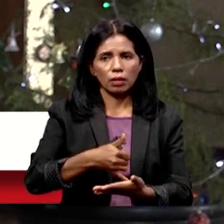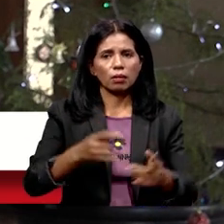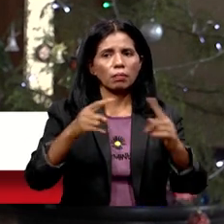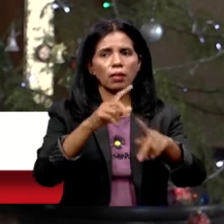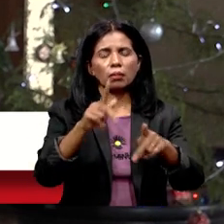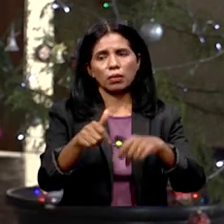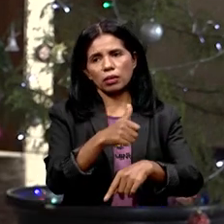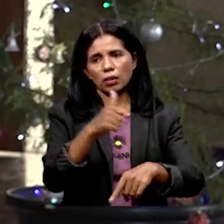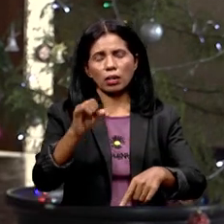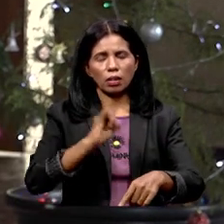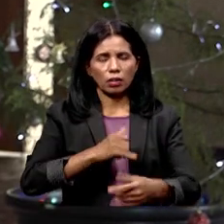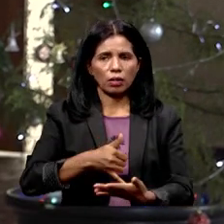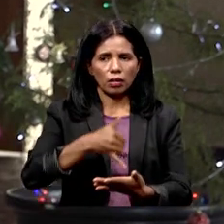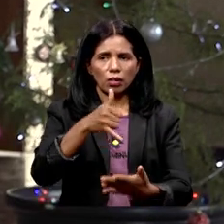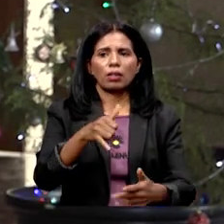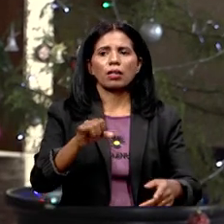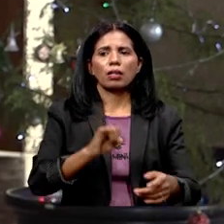há um prêmio da Nene,